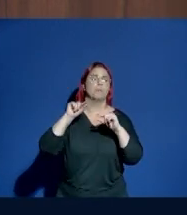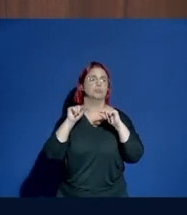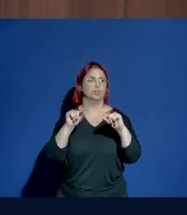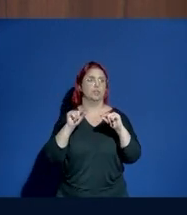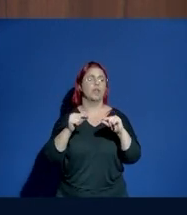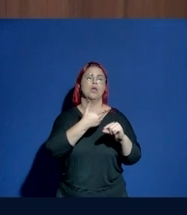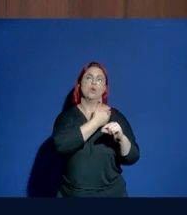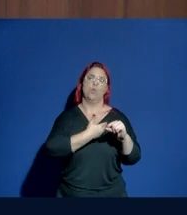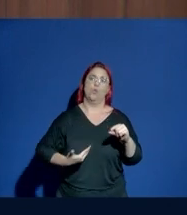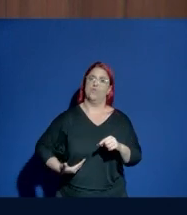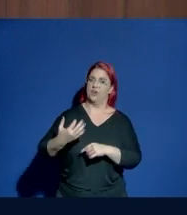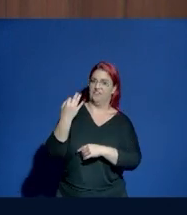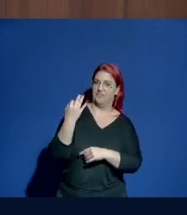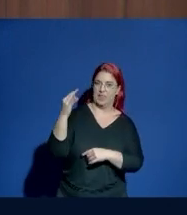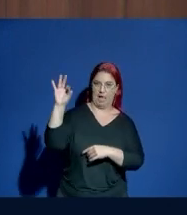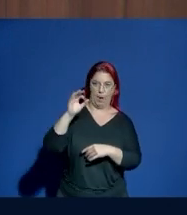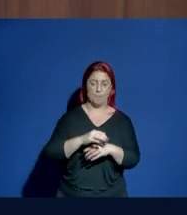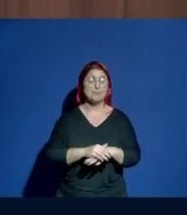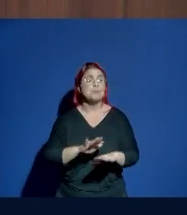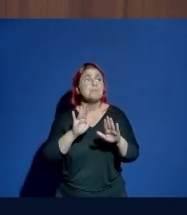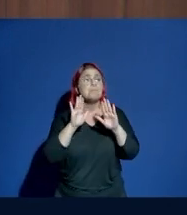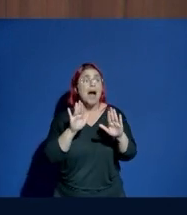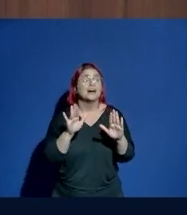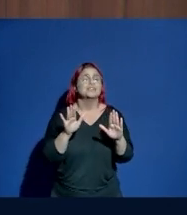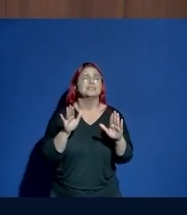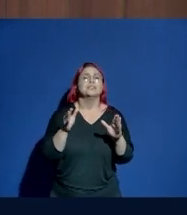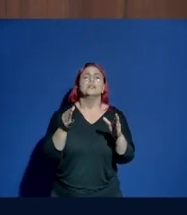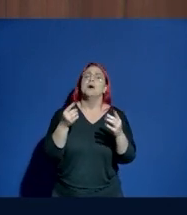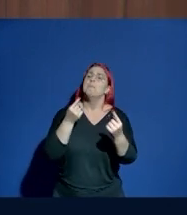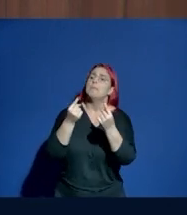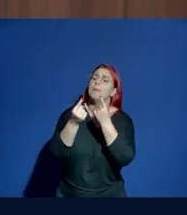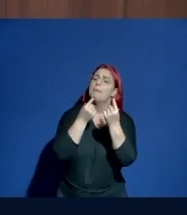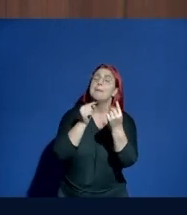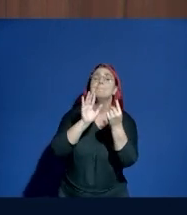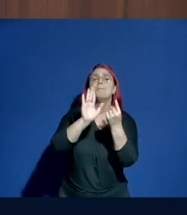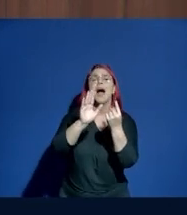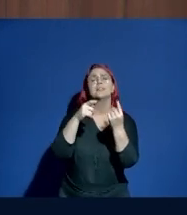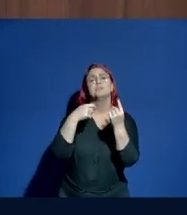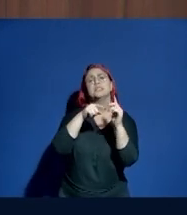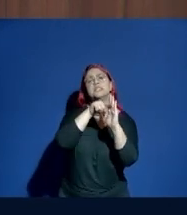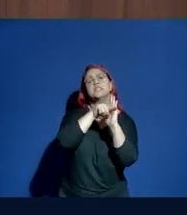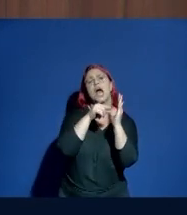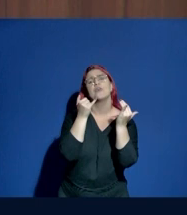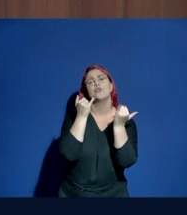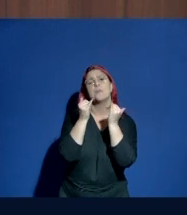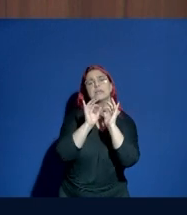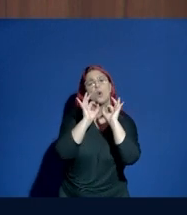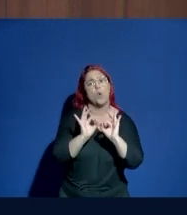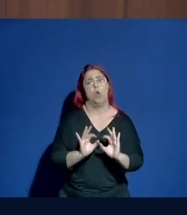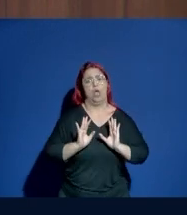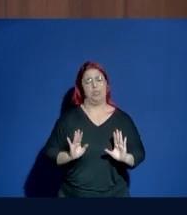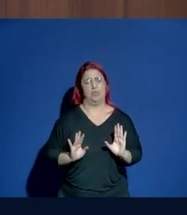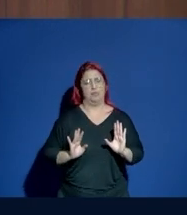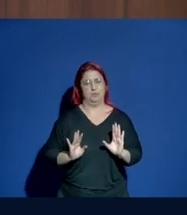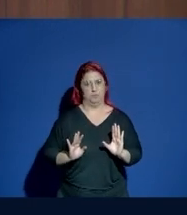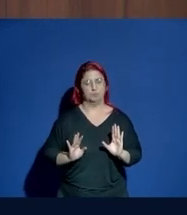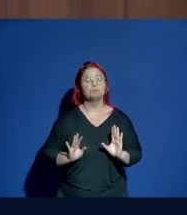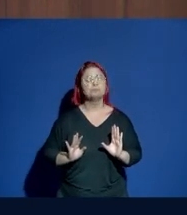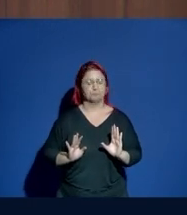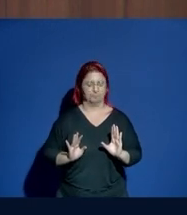é importante que esses debates seja feito Marca um conteúdo com dados e é isso que